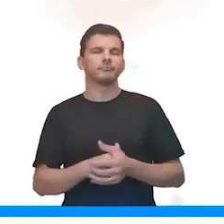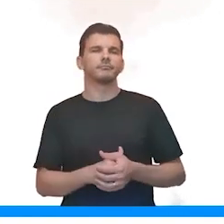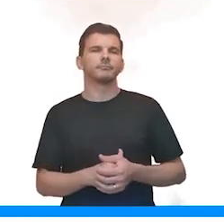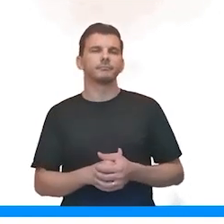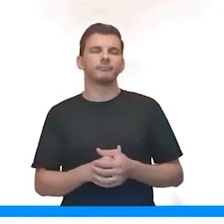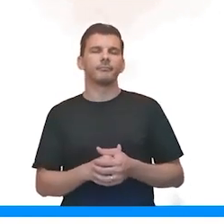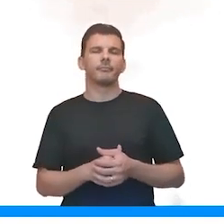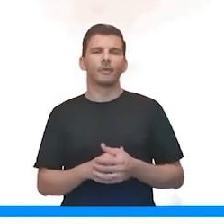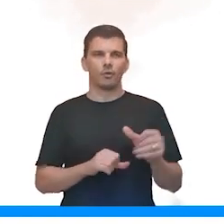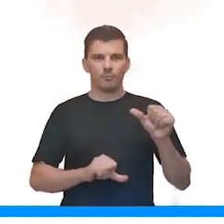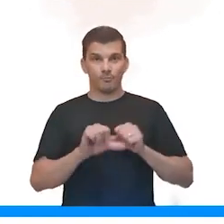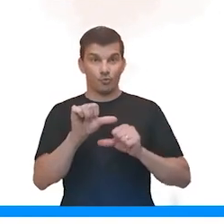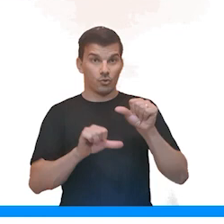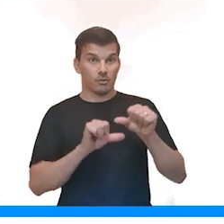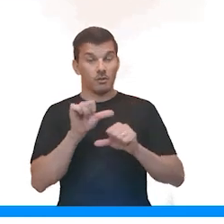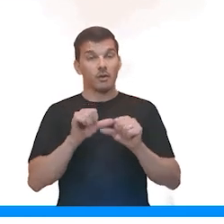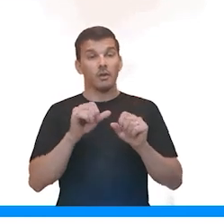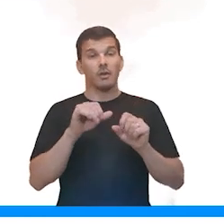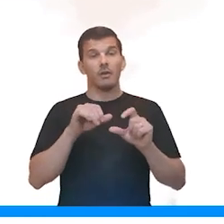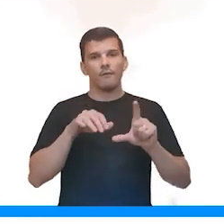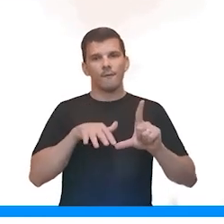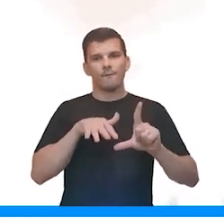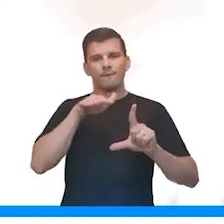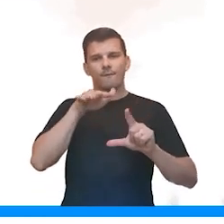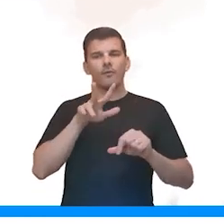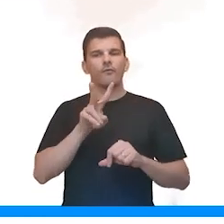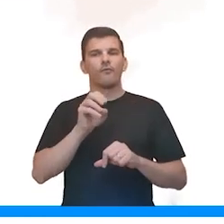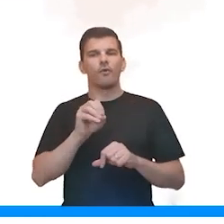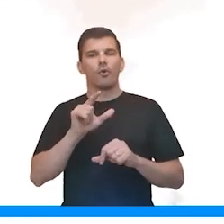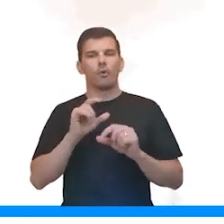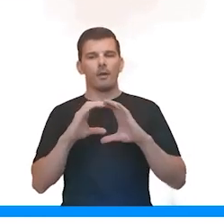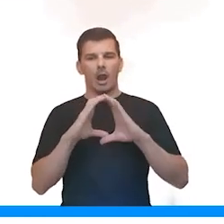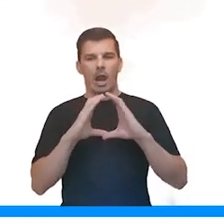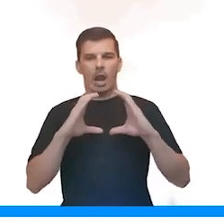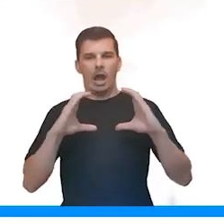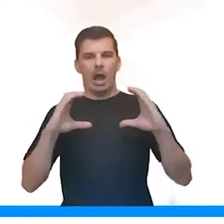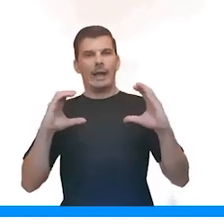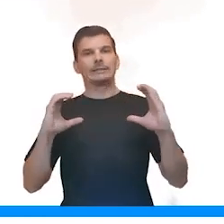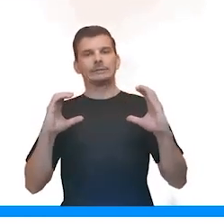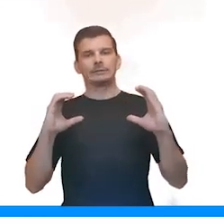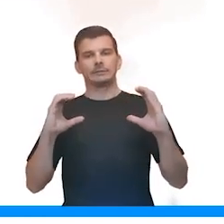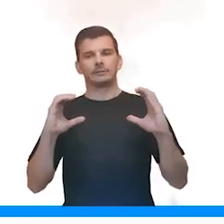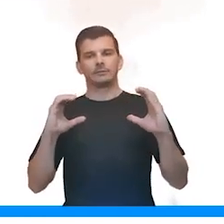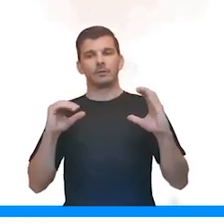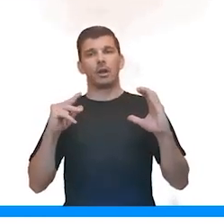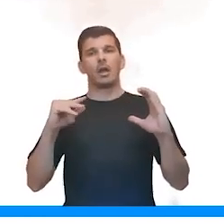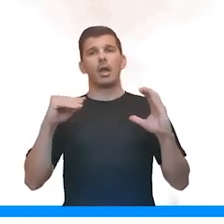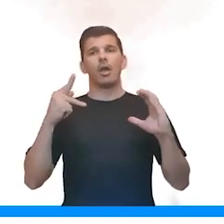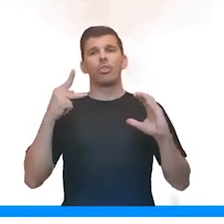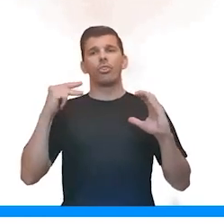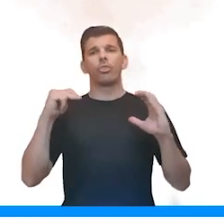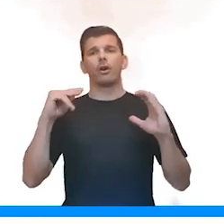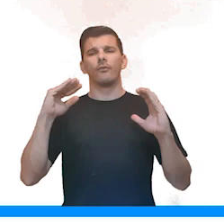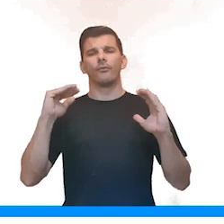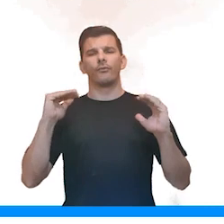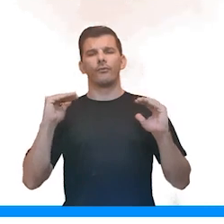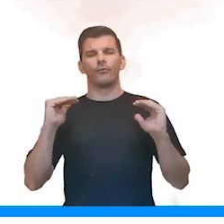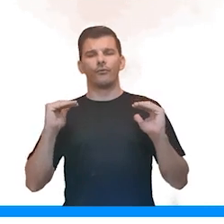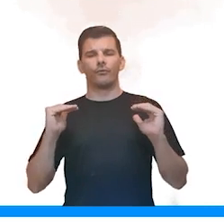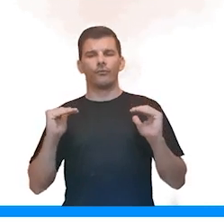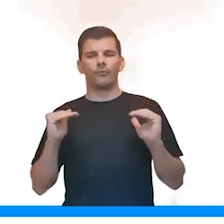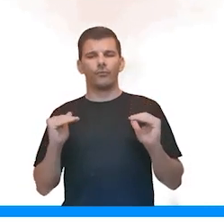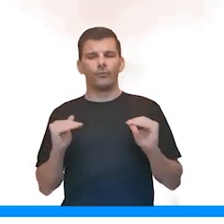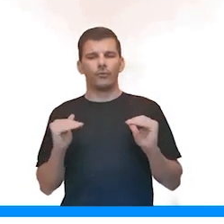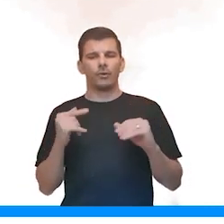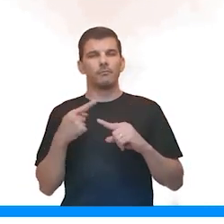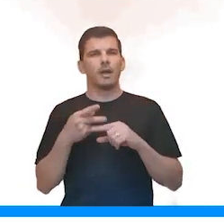que eu faço para mudar a pressão? Eu altero o volume. Olha só que legal. Vou aumentar o volume, ó. Aumentei. Olha a pressão reduzindo.